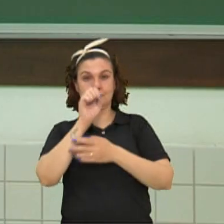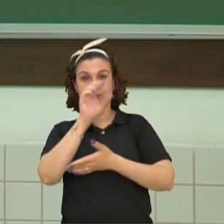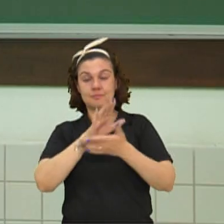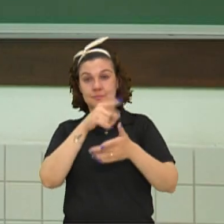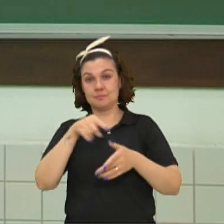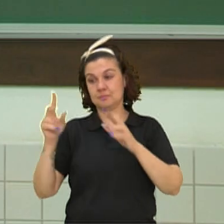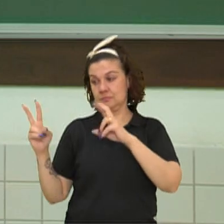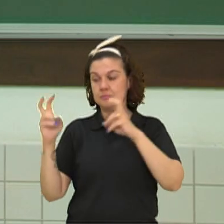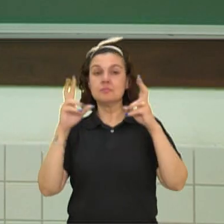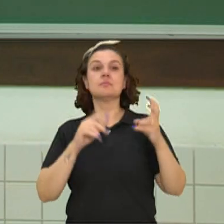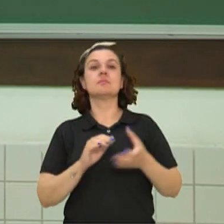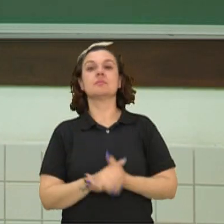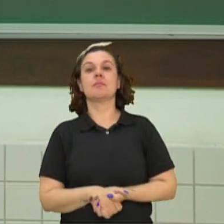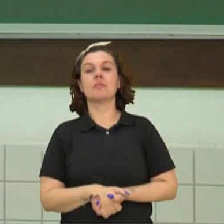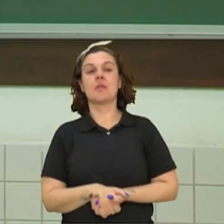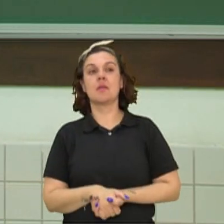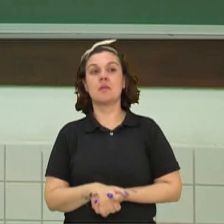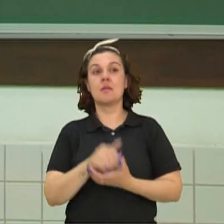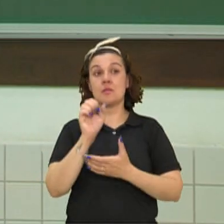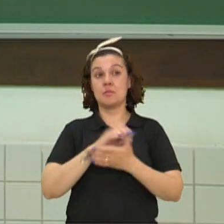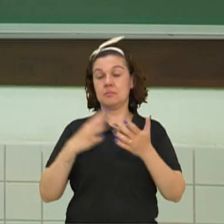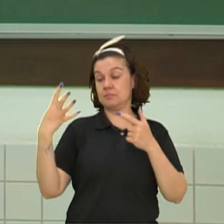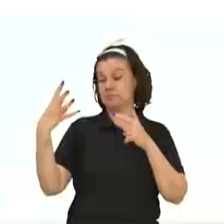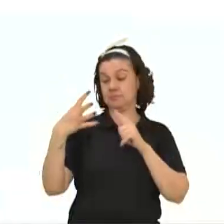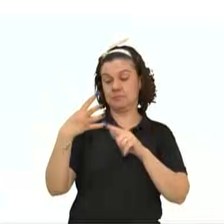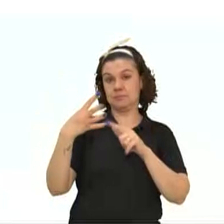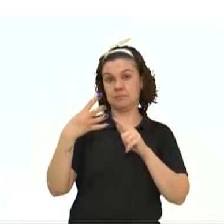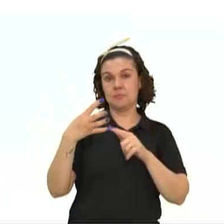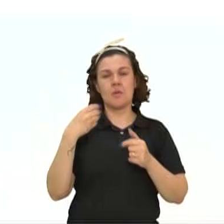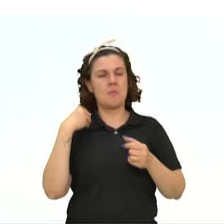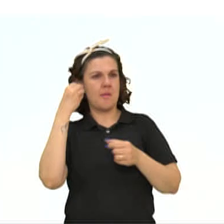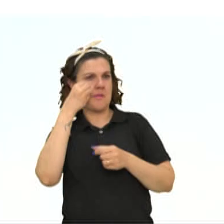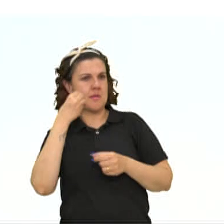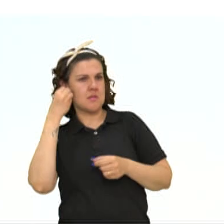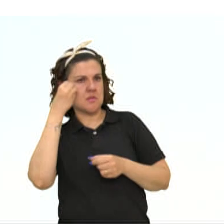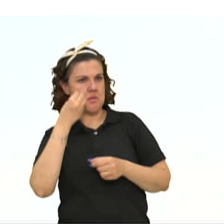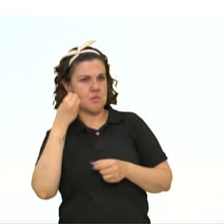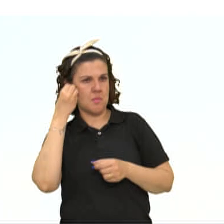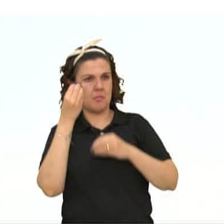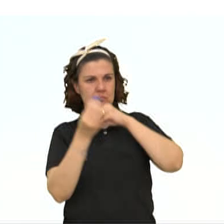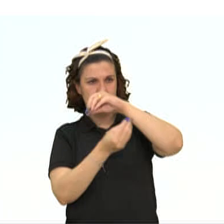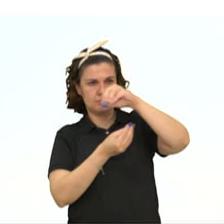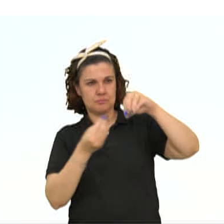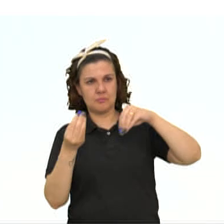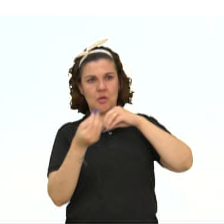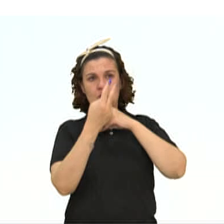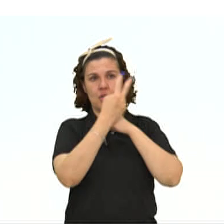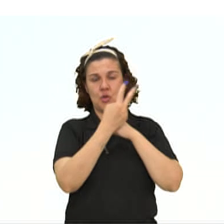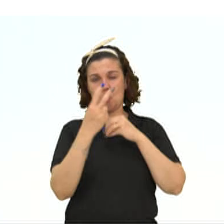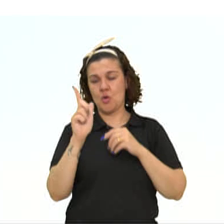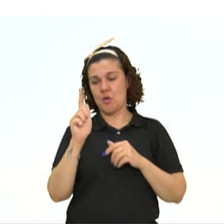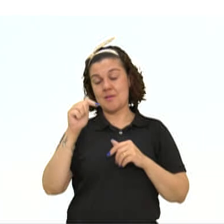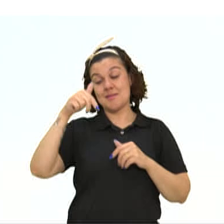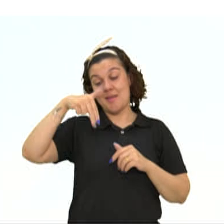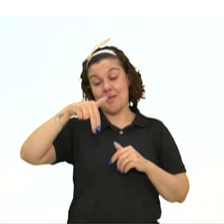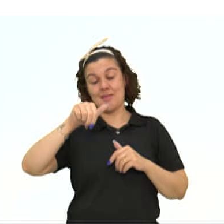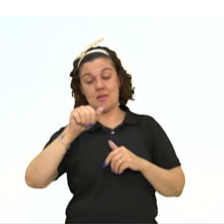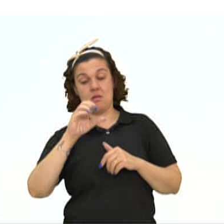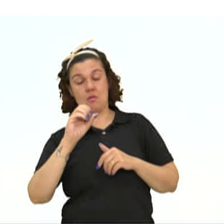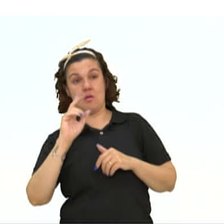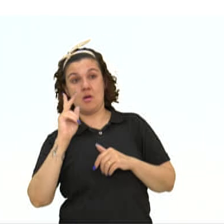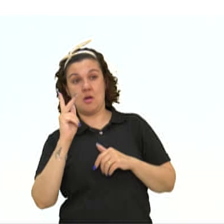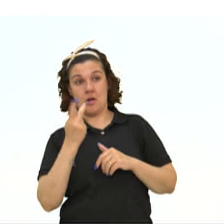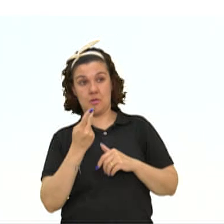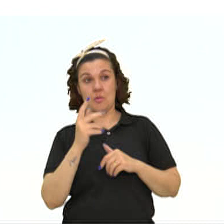esses assuntos. Atividade 4. Um experimento envolveu a reação de 2 gramas de NaOH